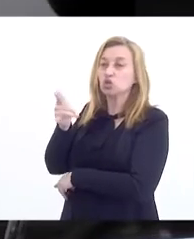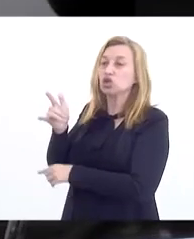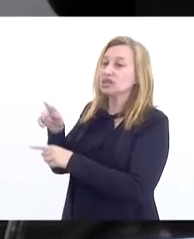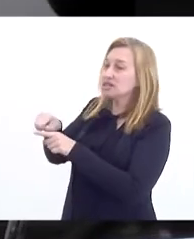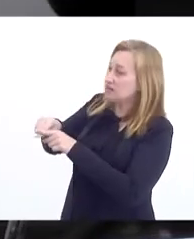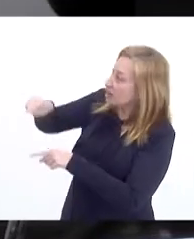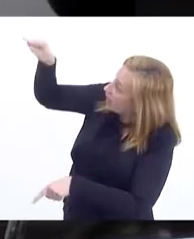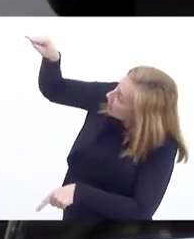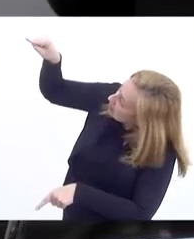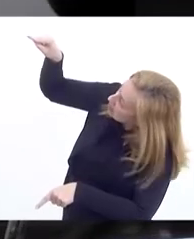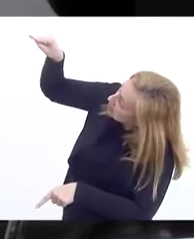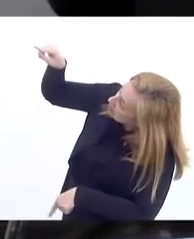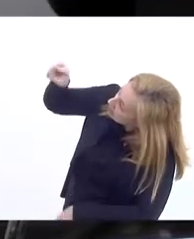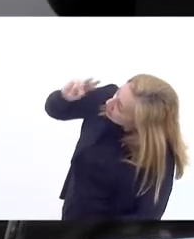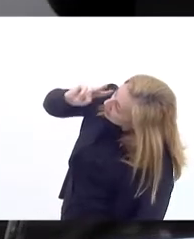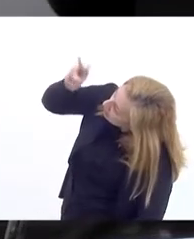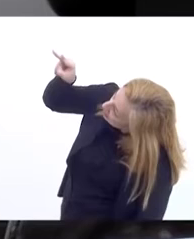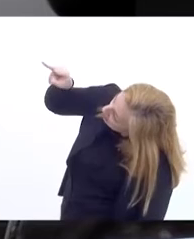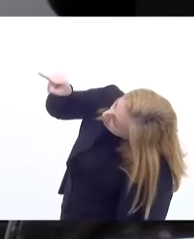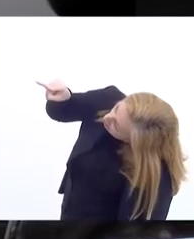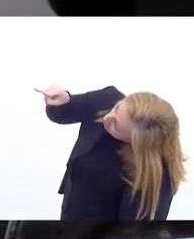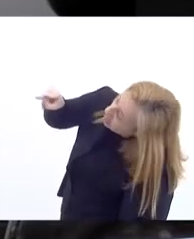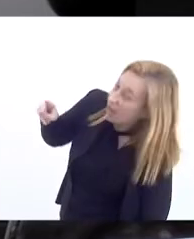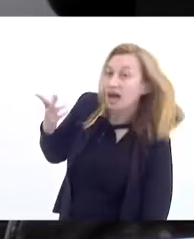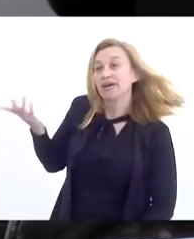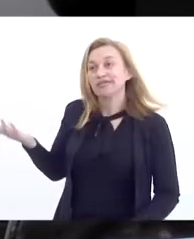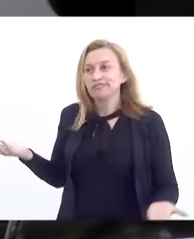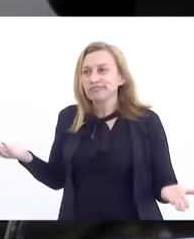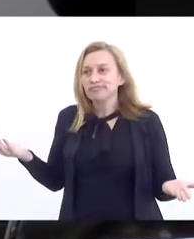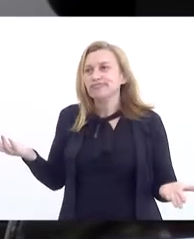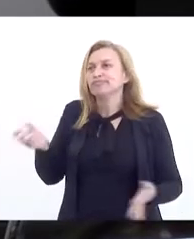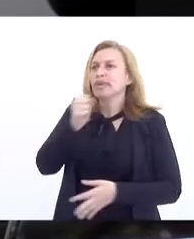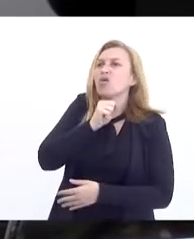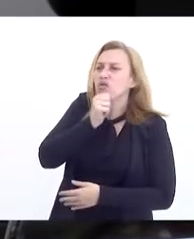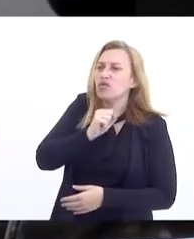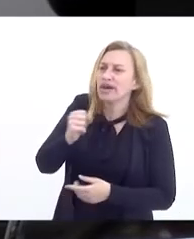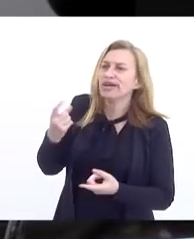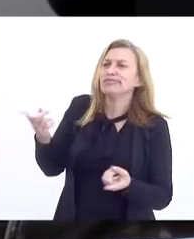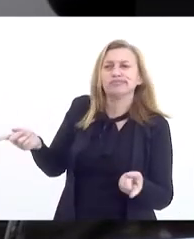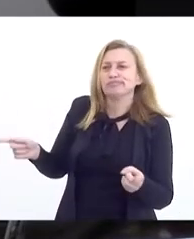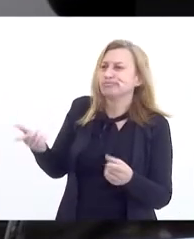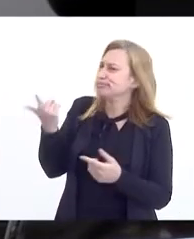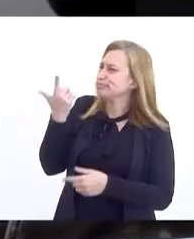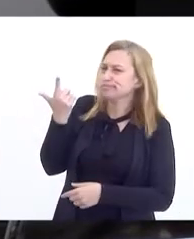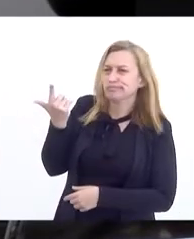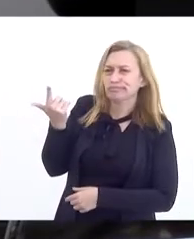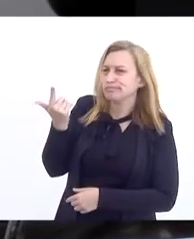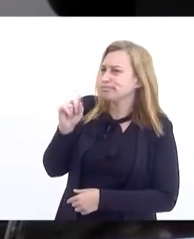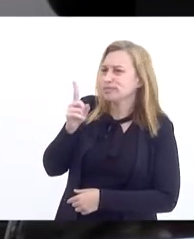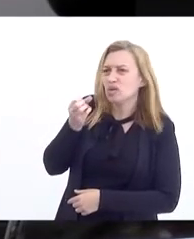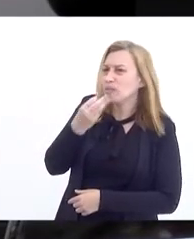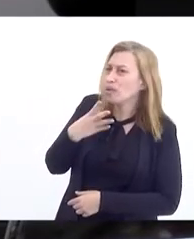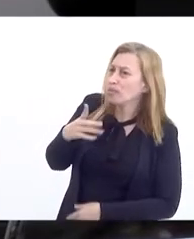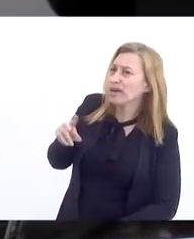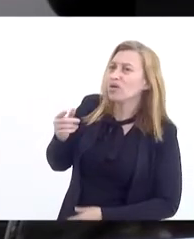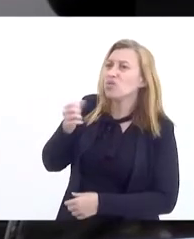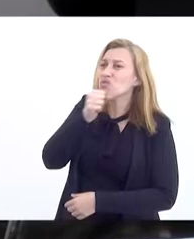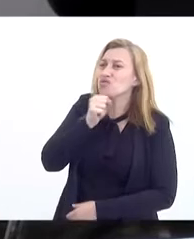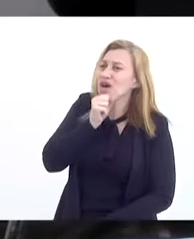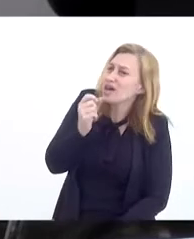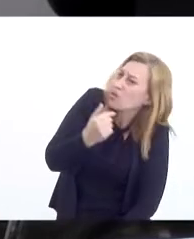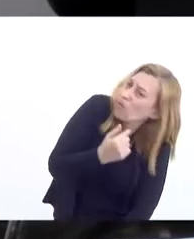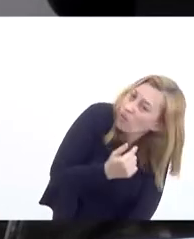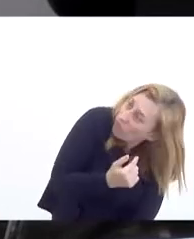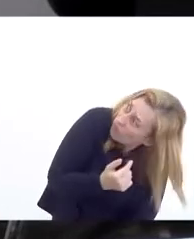ficar abaixo de 1 metro, não há coluna de idoso que aguente para ver. Então, até essa tese,